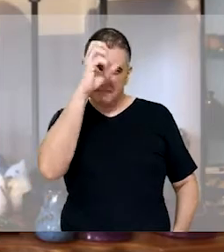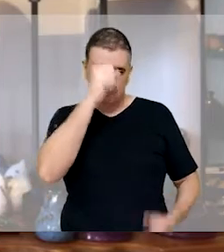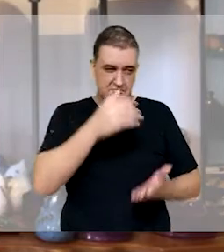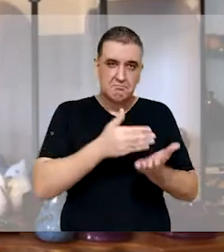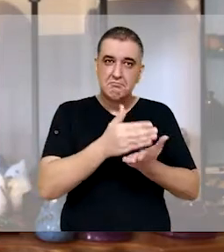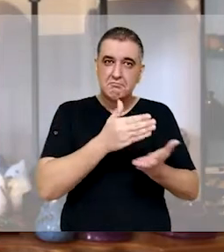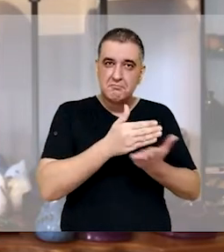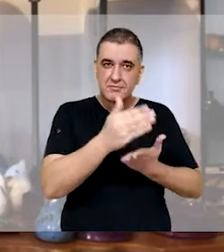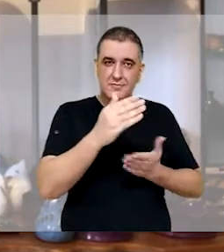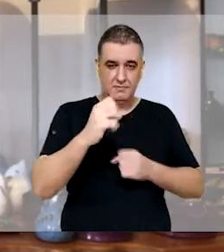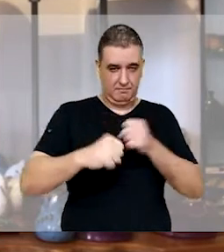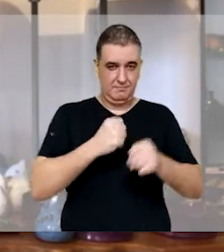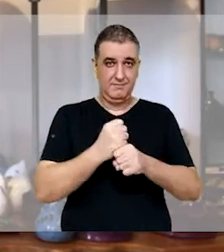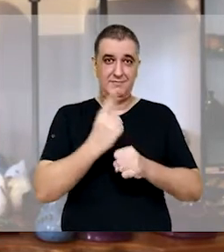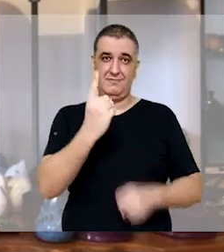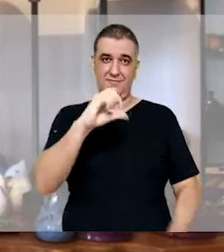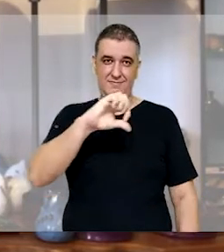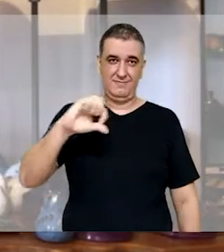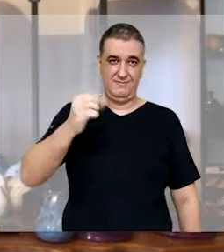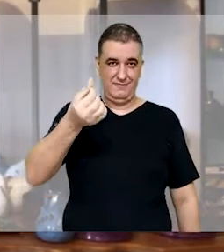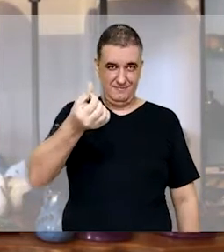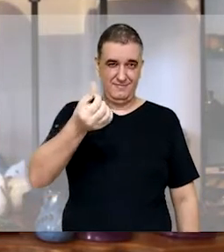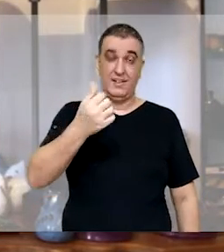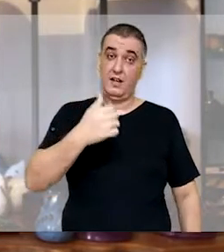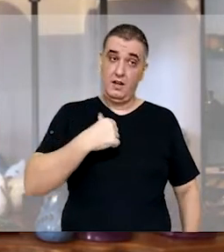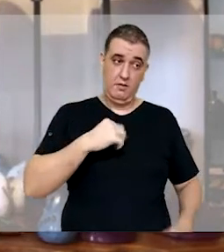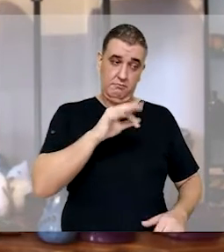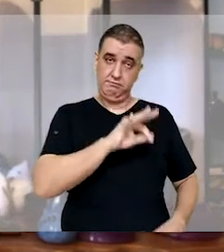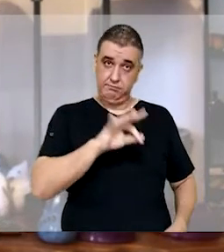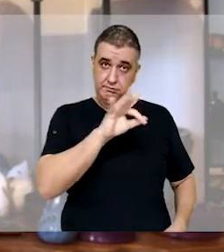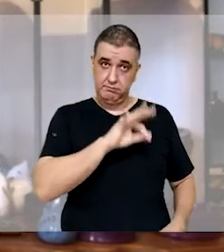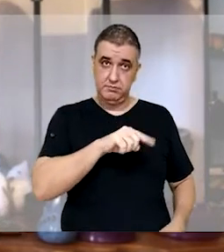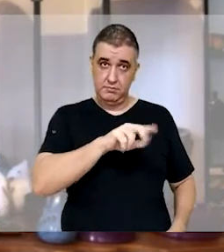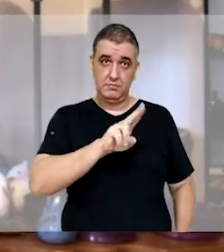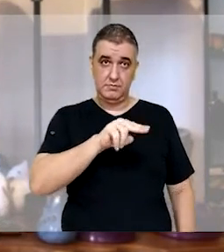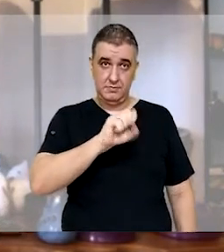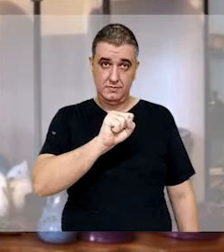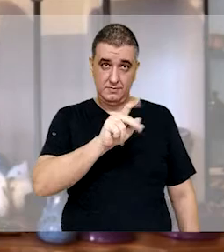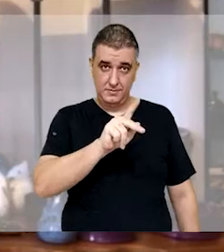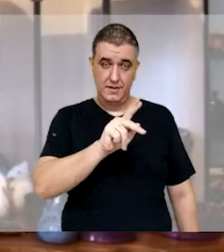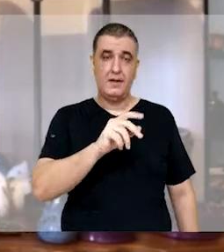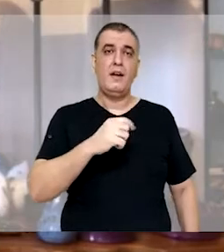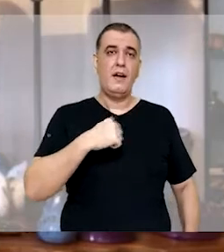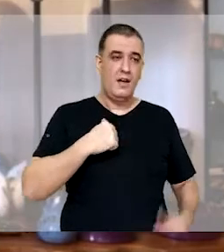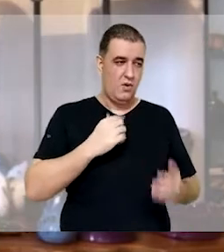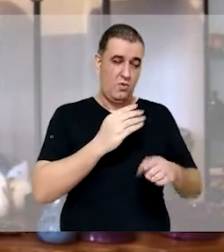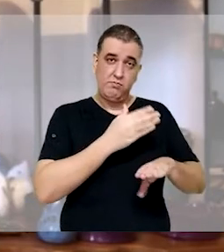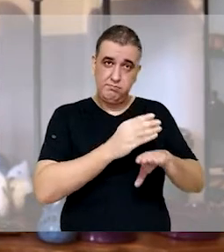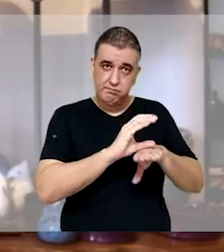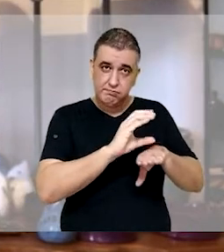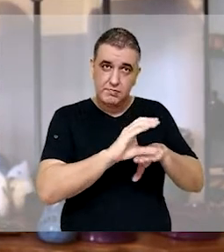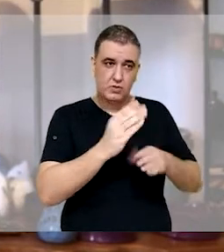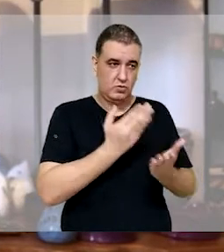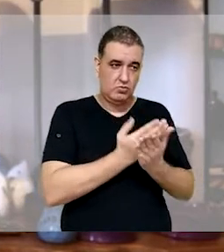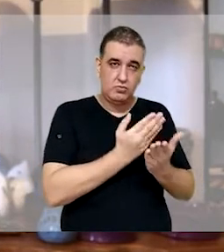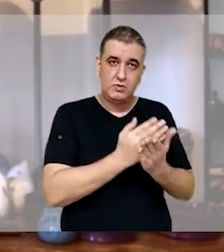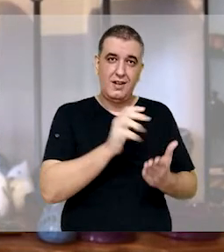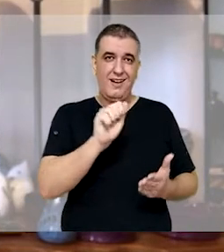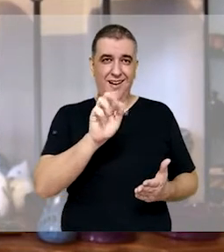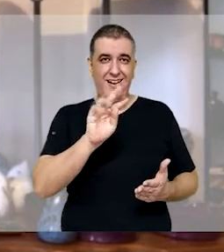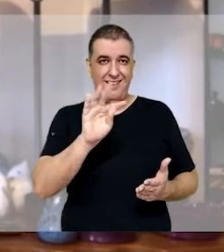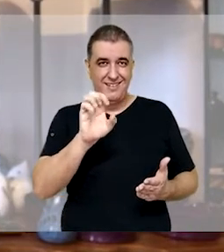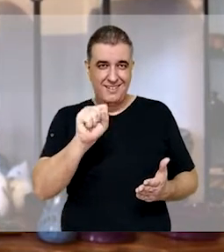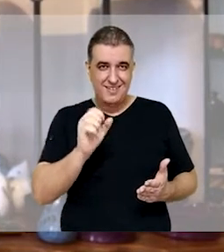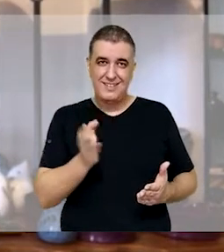cerâmica, o meu primeiro contato foi em 96 na Unesp, né? Eu fiz a Universidade de Artes Plásticas, né? O bacharelado em